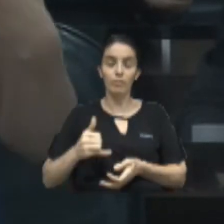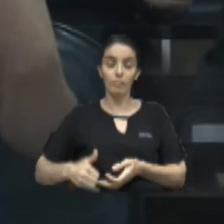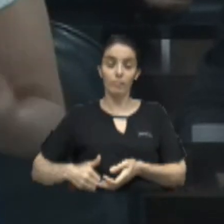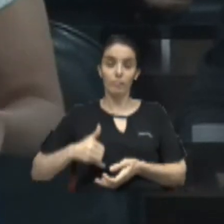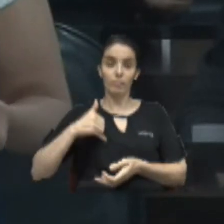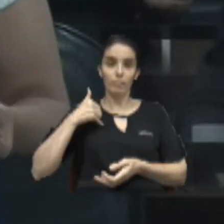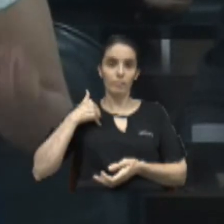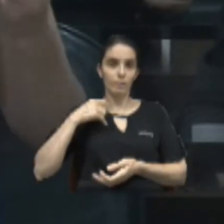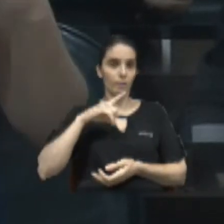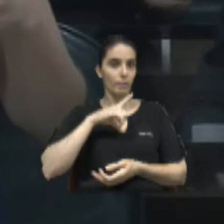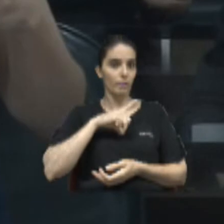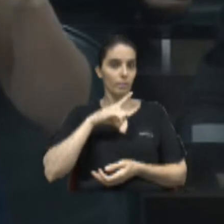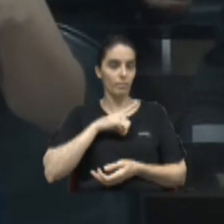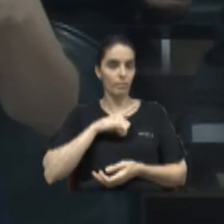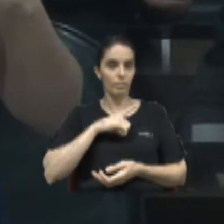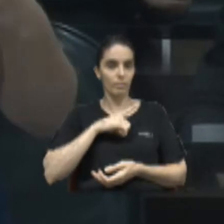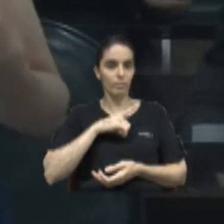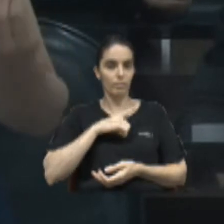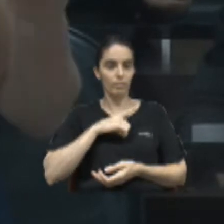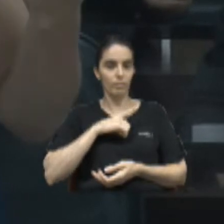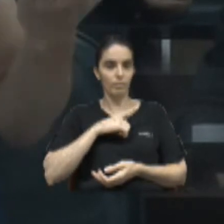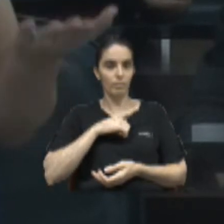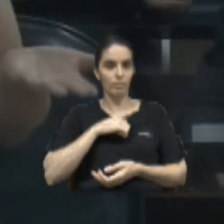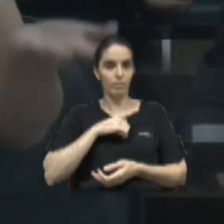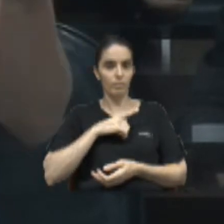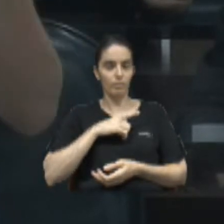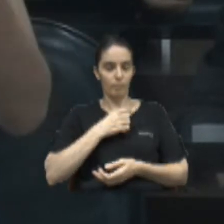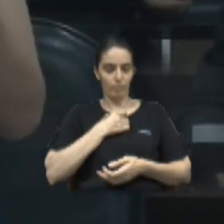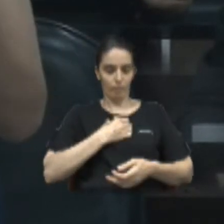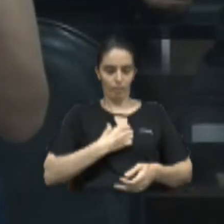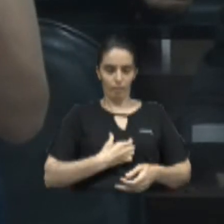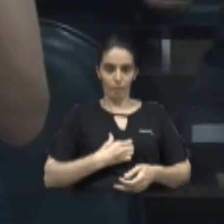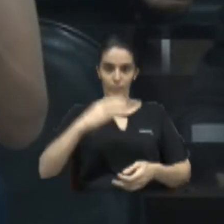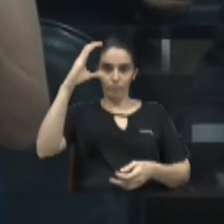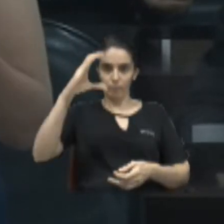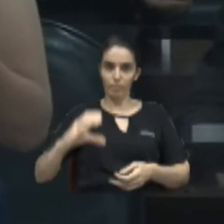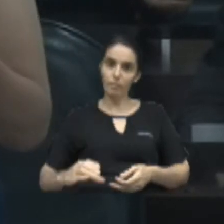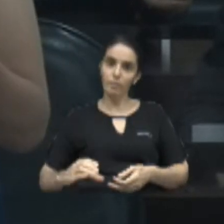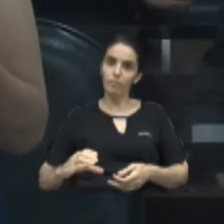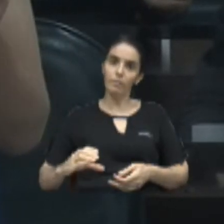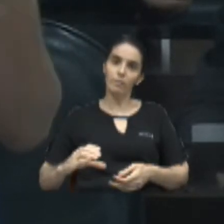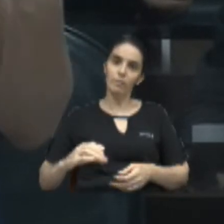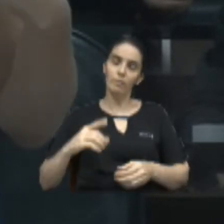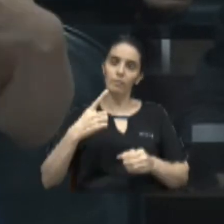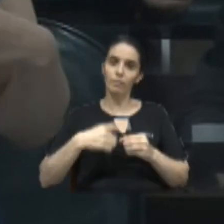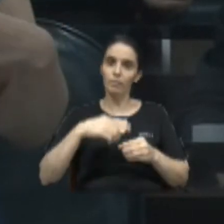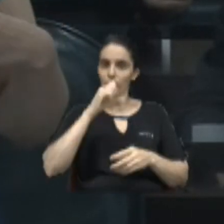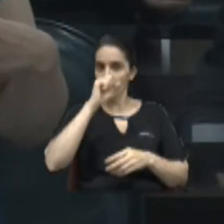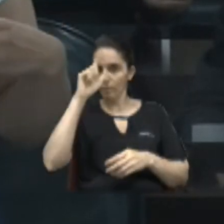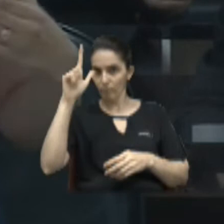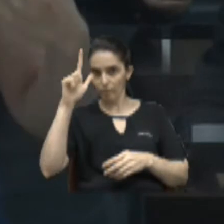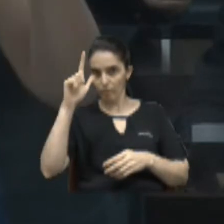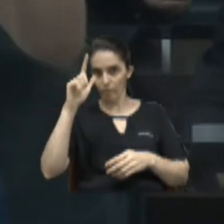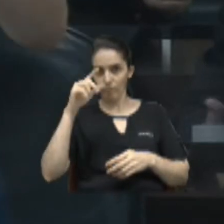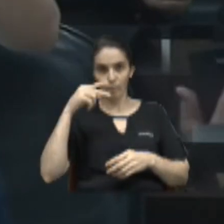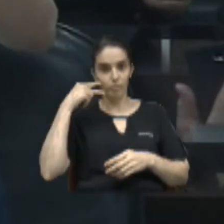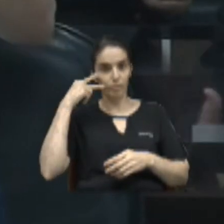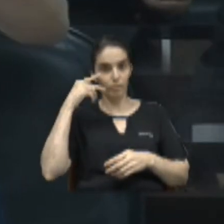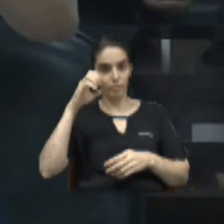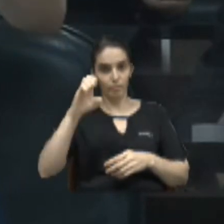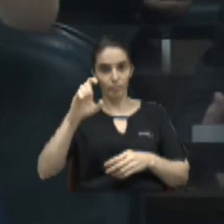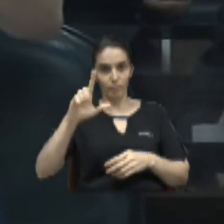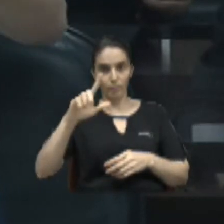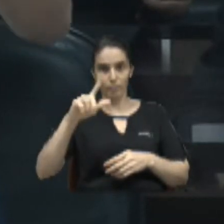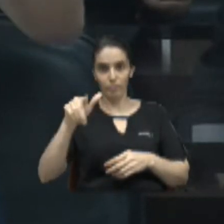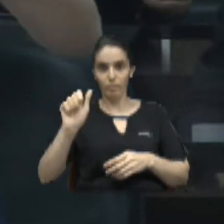ele carregava era de ter sido condecorado como cidadão limeirense pela dona Elza. Então, o Zé já deve